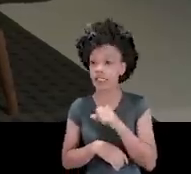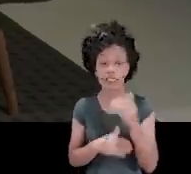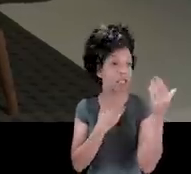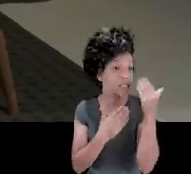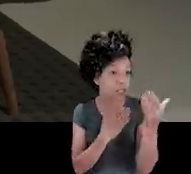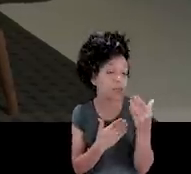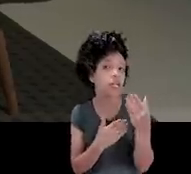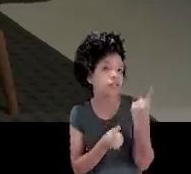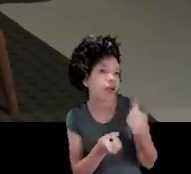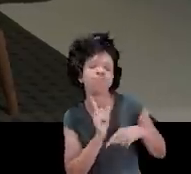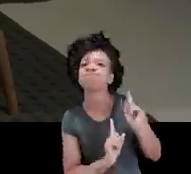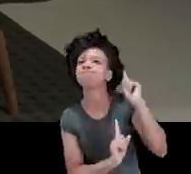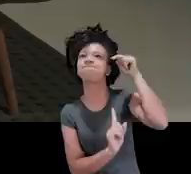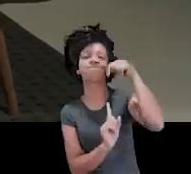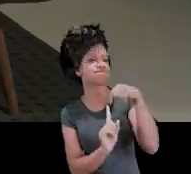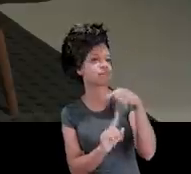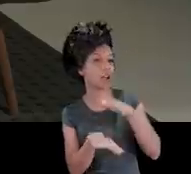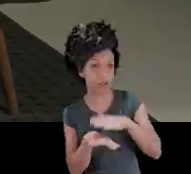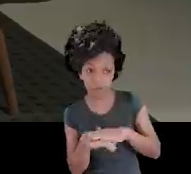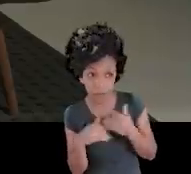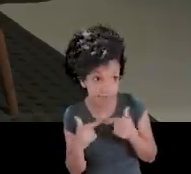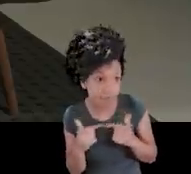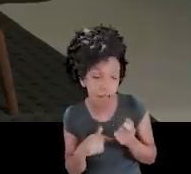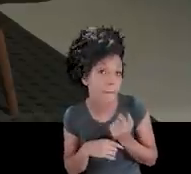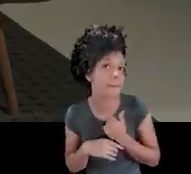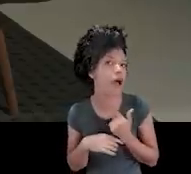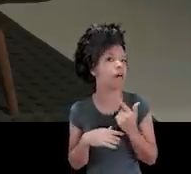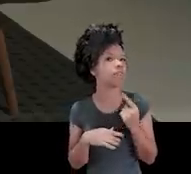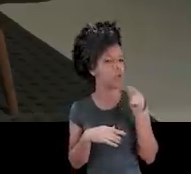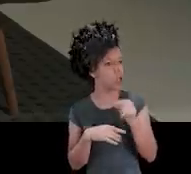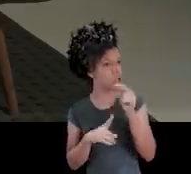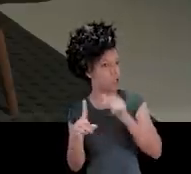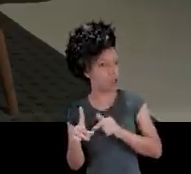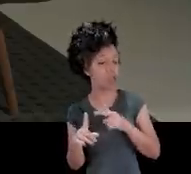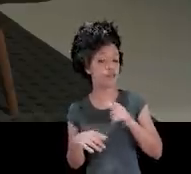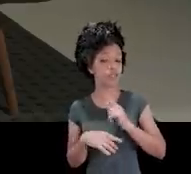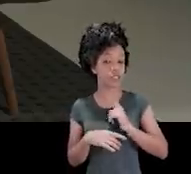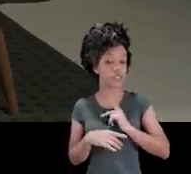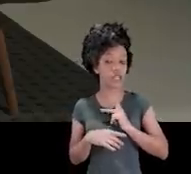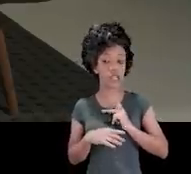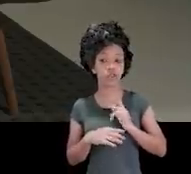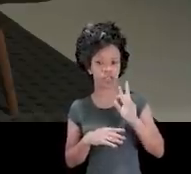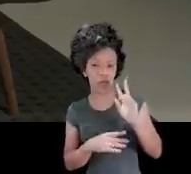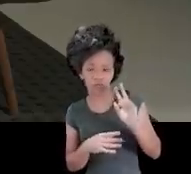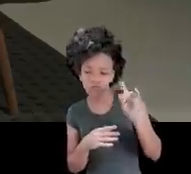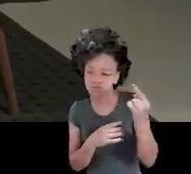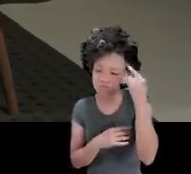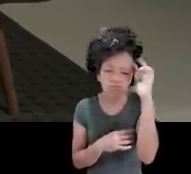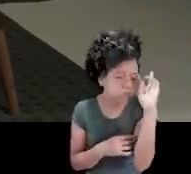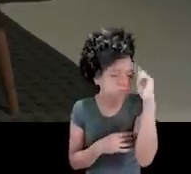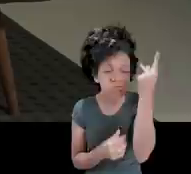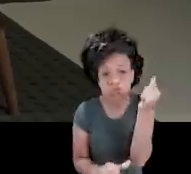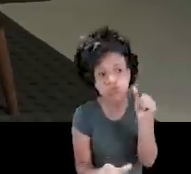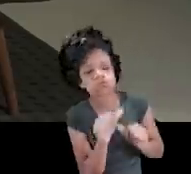da ressignificação. Isso. Quando você faz a piada com aquela pessoa, você exorciza todos isso. os demônios que existem. Senão eu